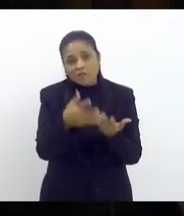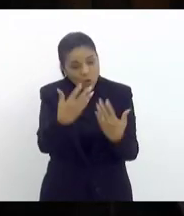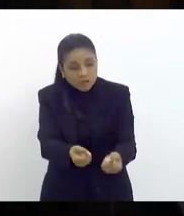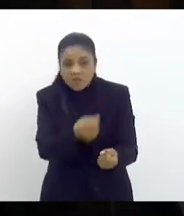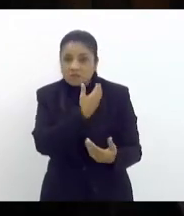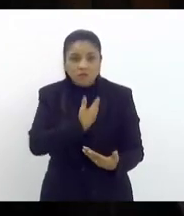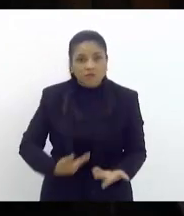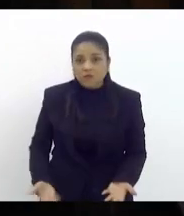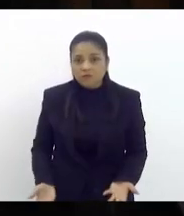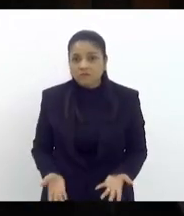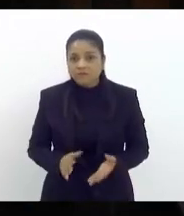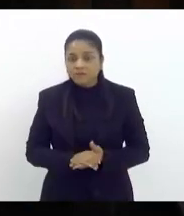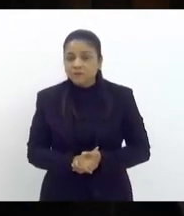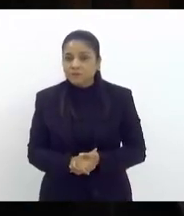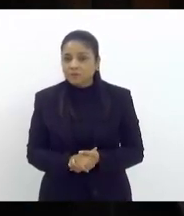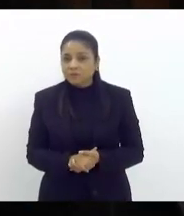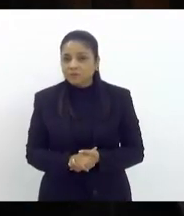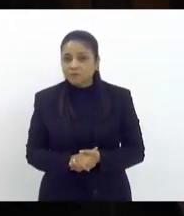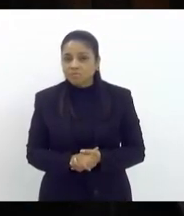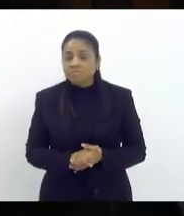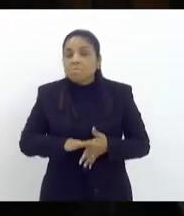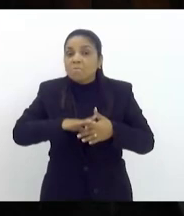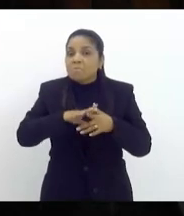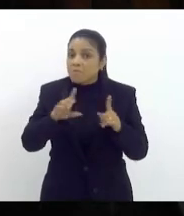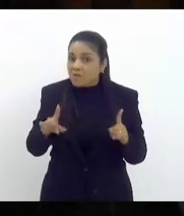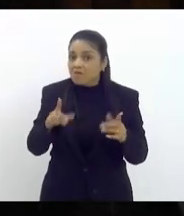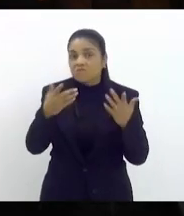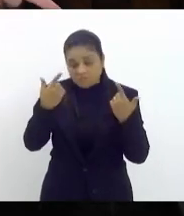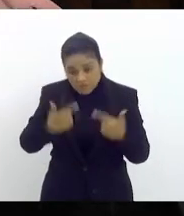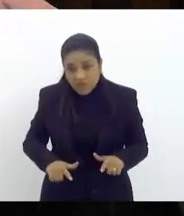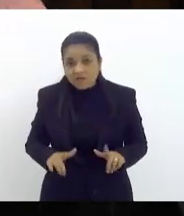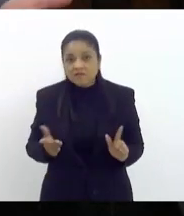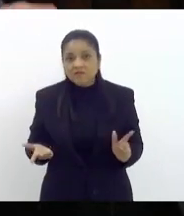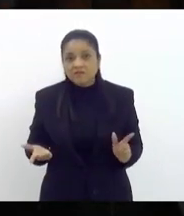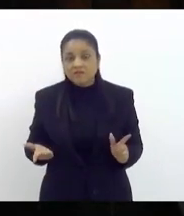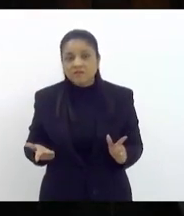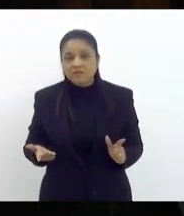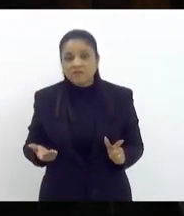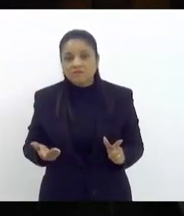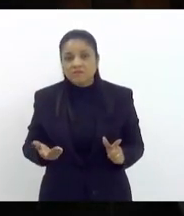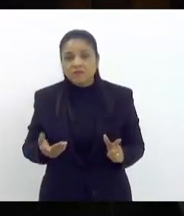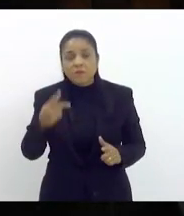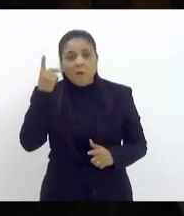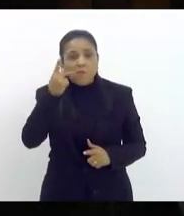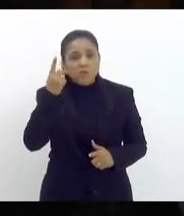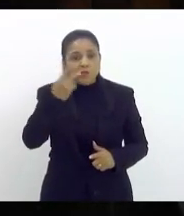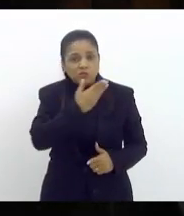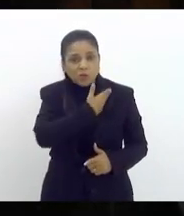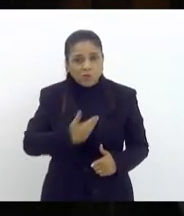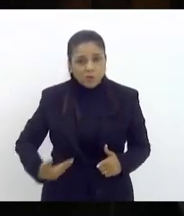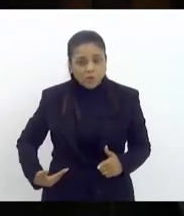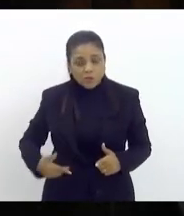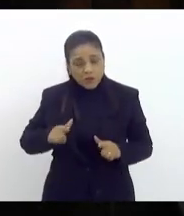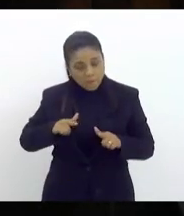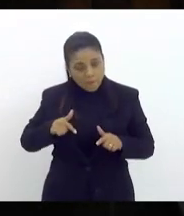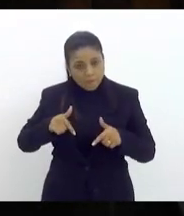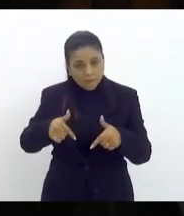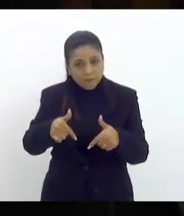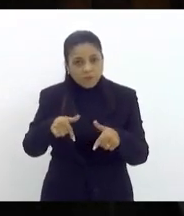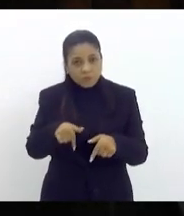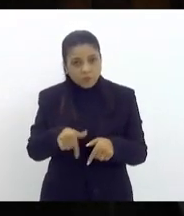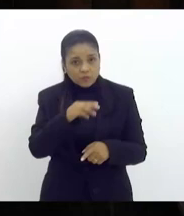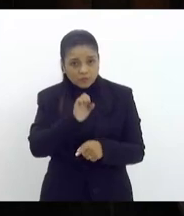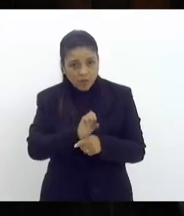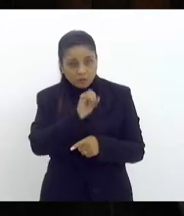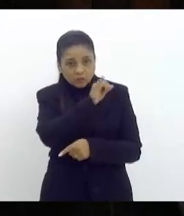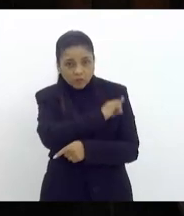e mais e mais a gente tem uma política pública em curso no estado do Rio de Janeiro deputado Samuel